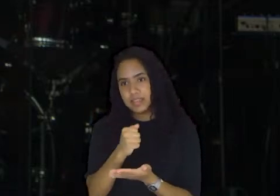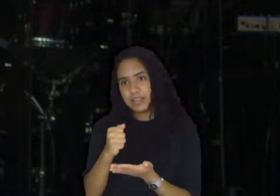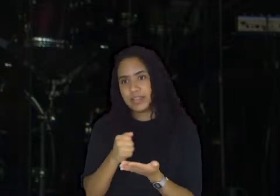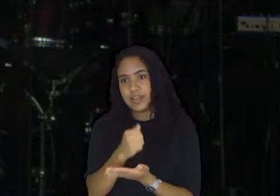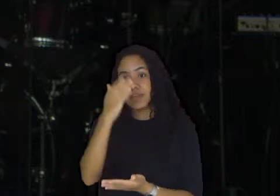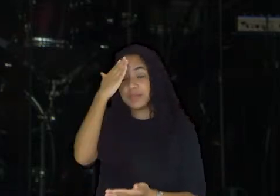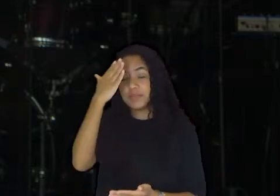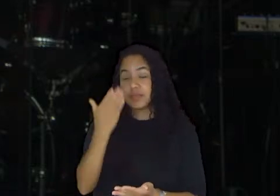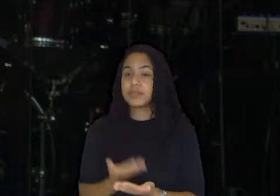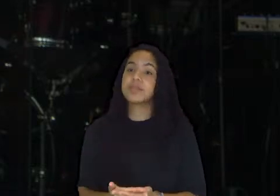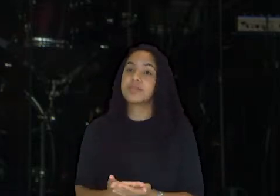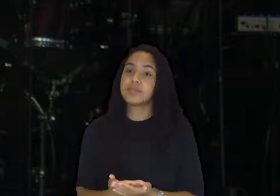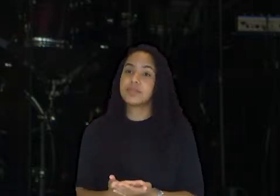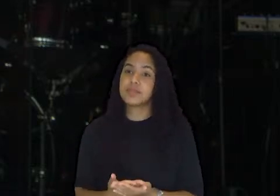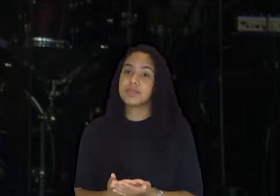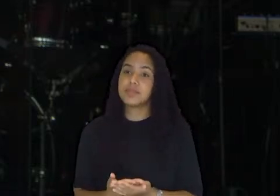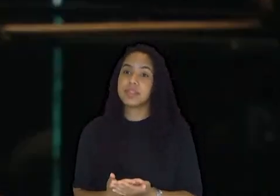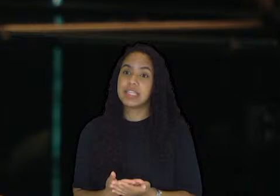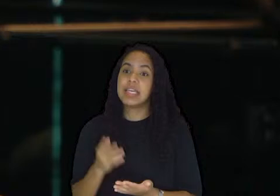Ele cria numa verdade.